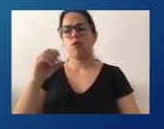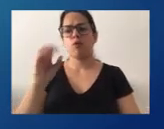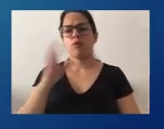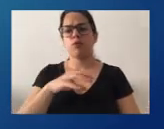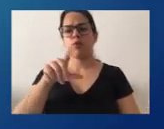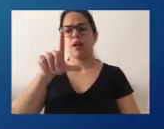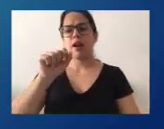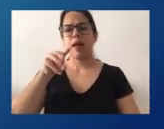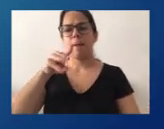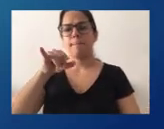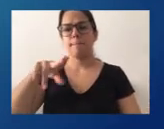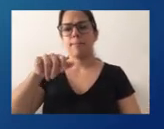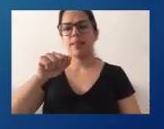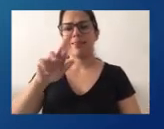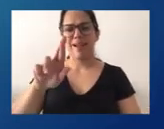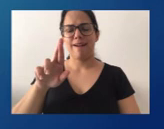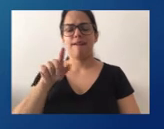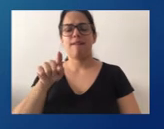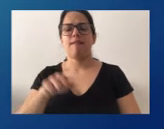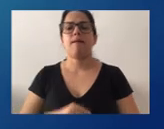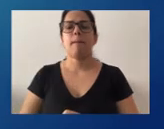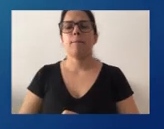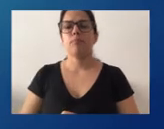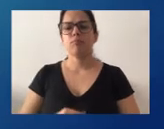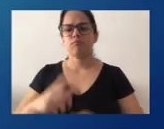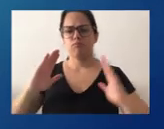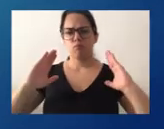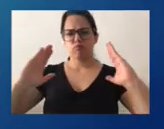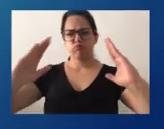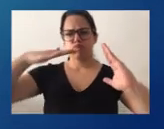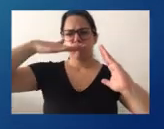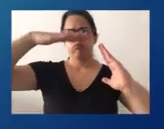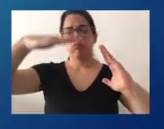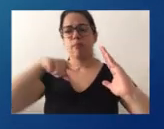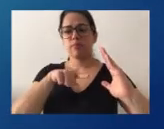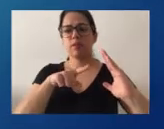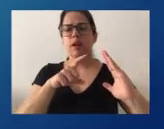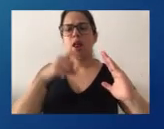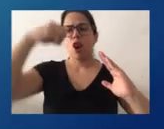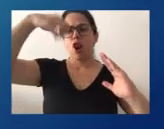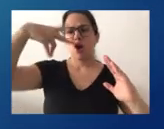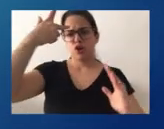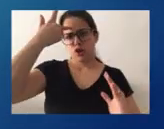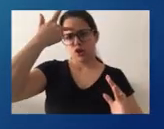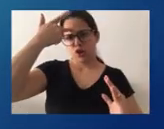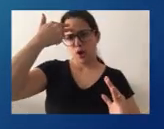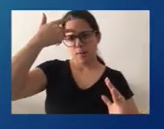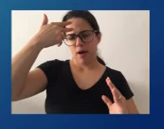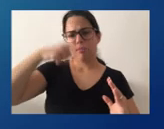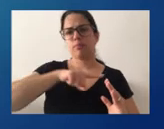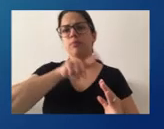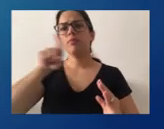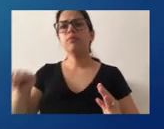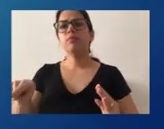uma capela de fluxo laminar que tem a luz normal, né, que é a luz fria, que é a luz que se utiliza